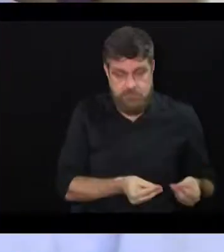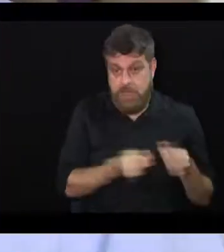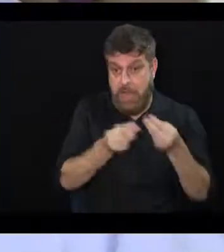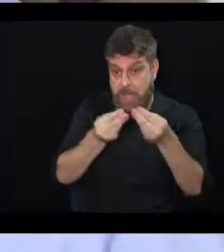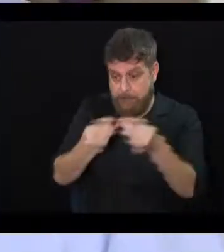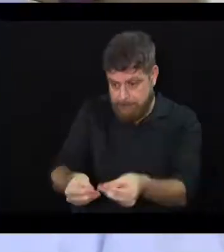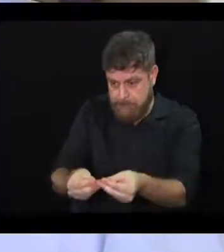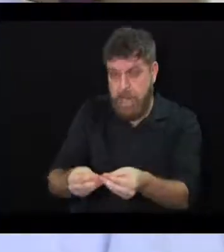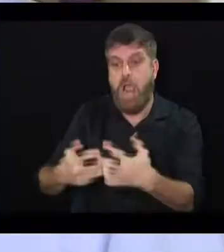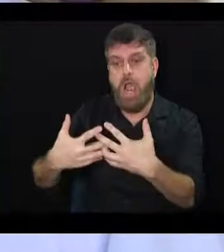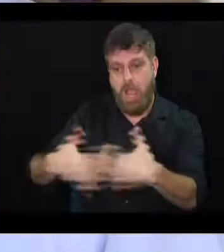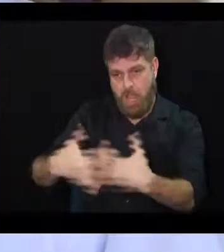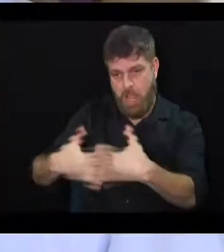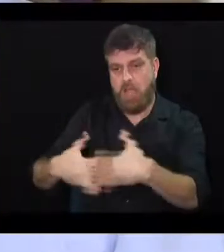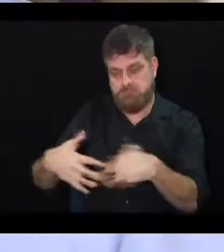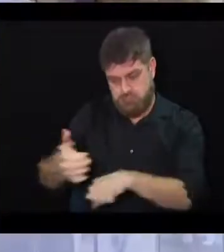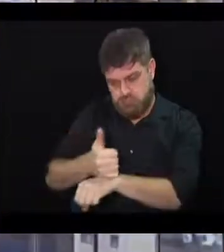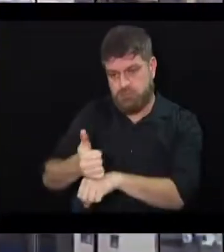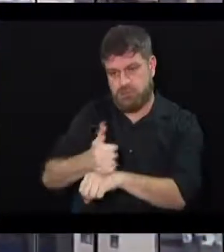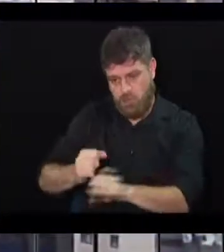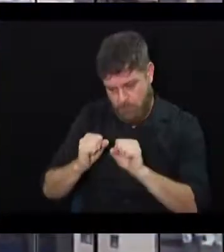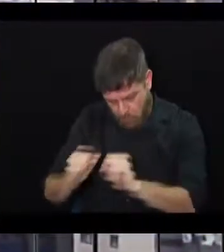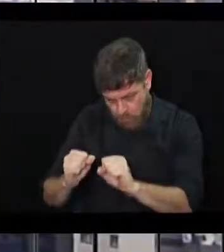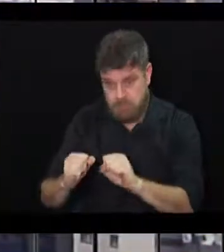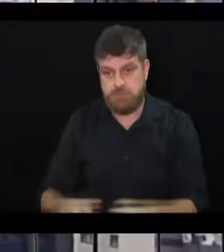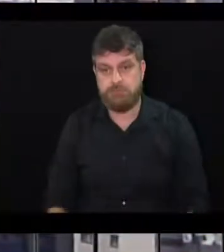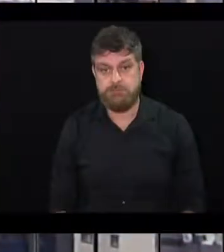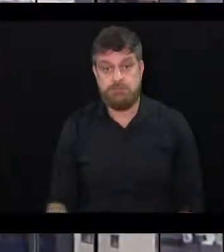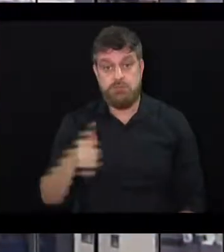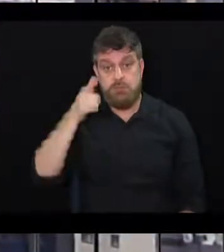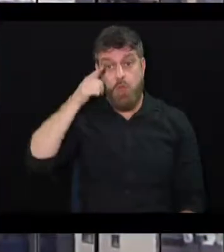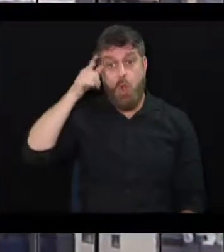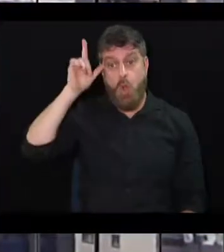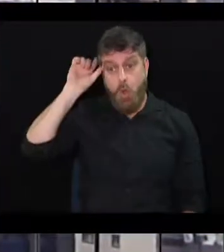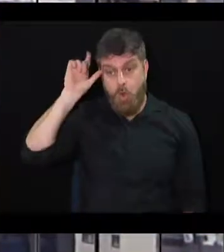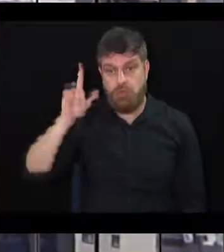para o funcionamento dessa atividade profissional. Ontem, os